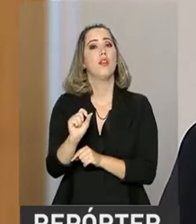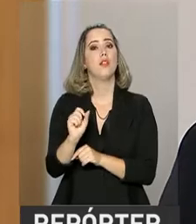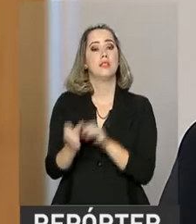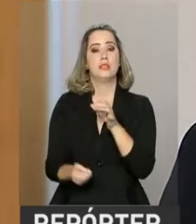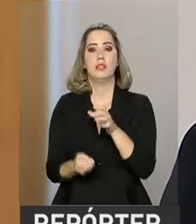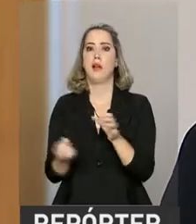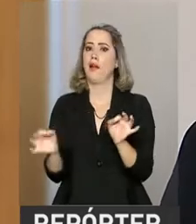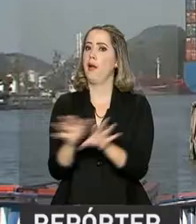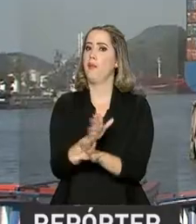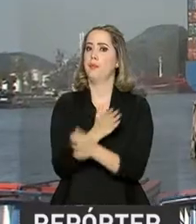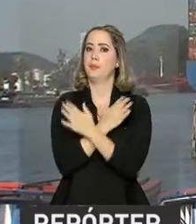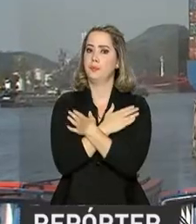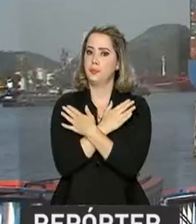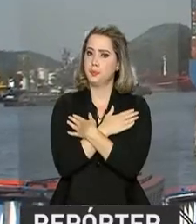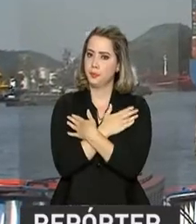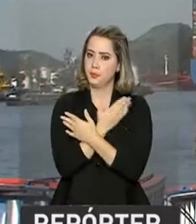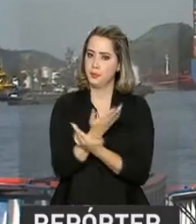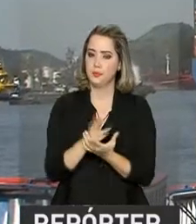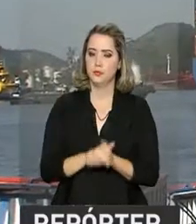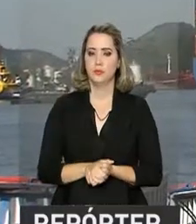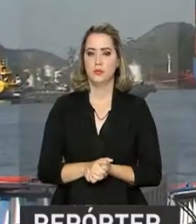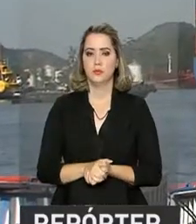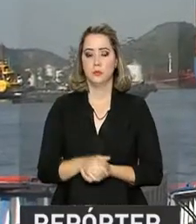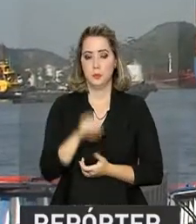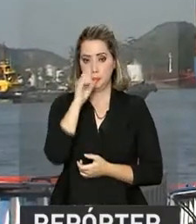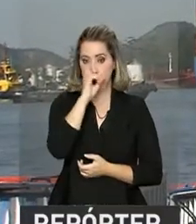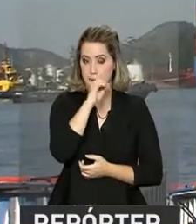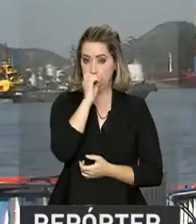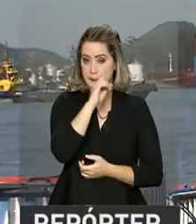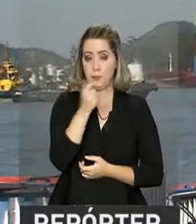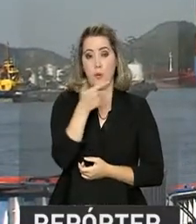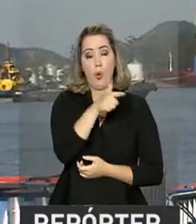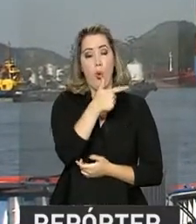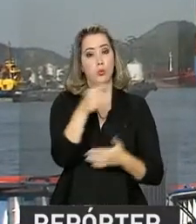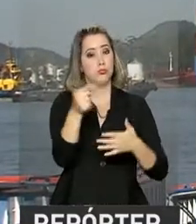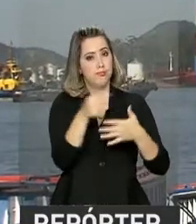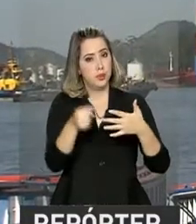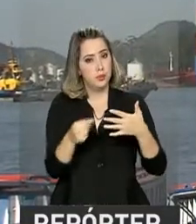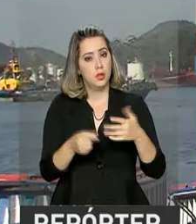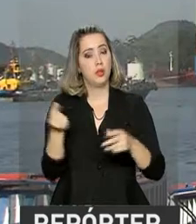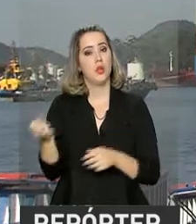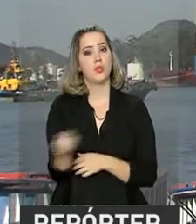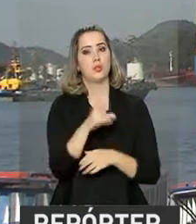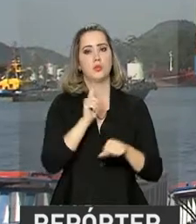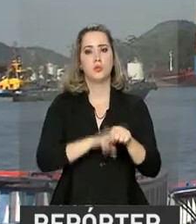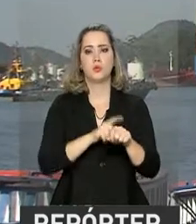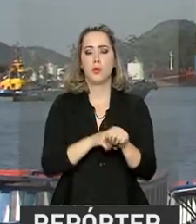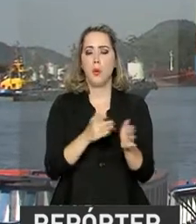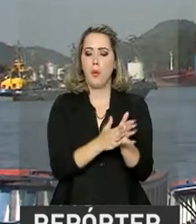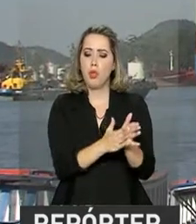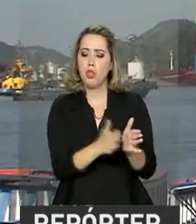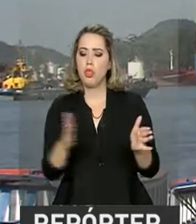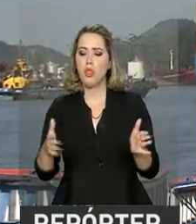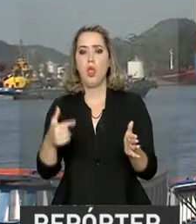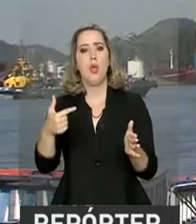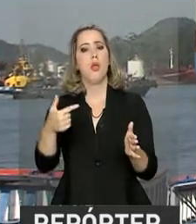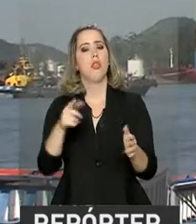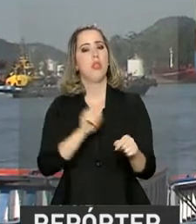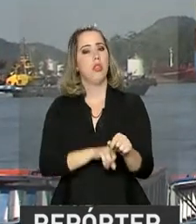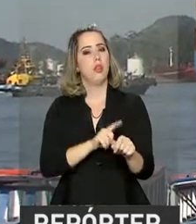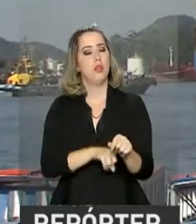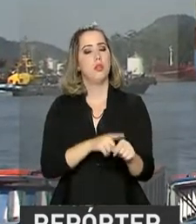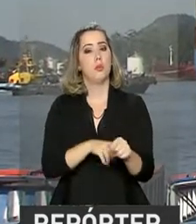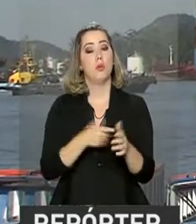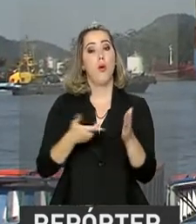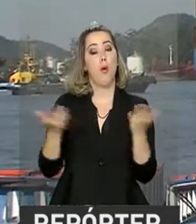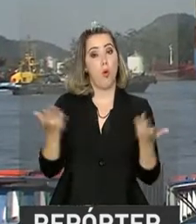combate ao desemprego entre outros pontos as novas normas prevêem o aumento dos prazos nos contratos de concessão dos